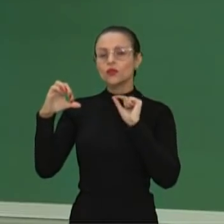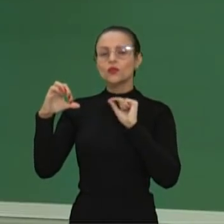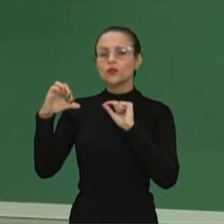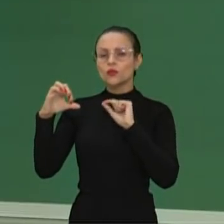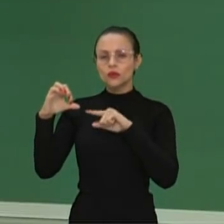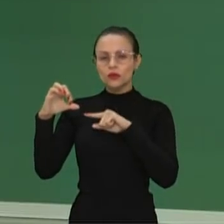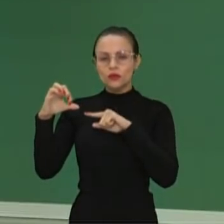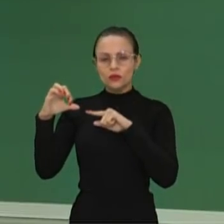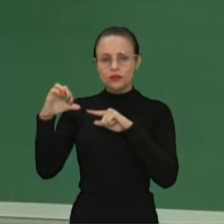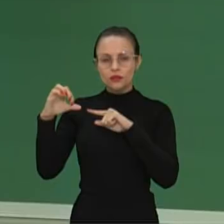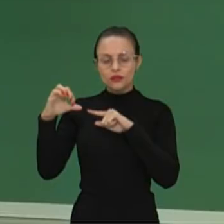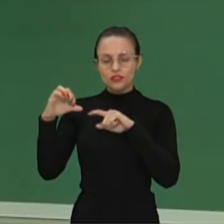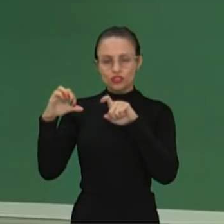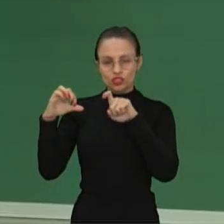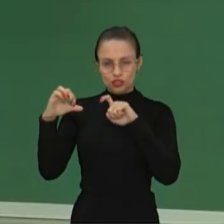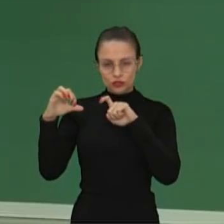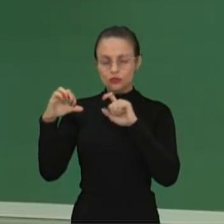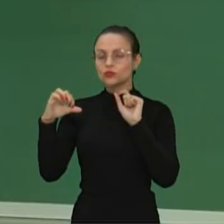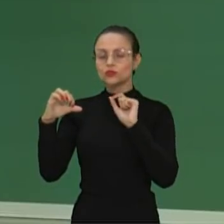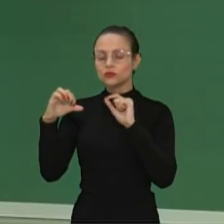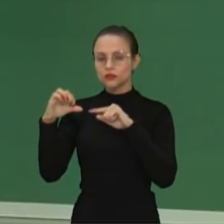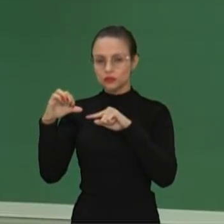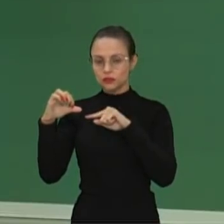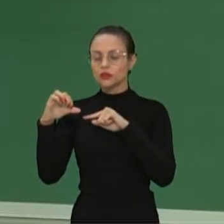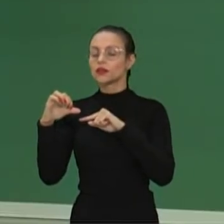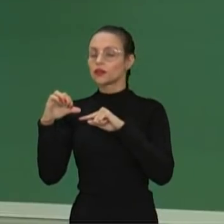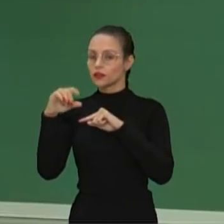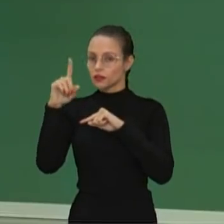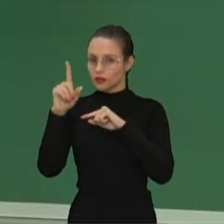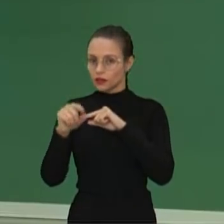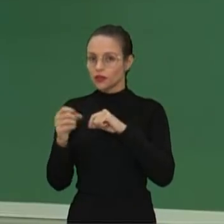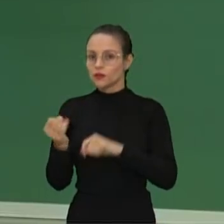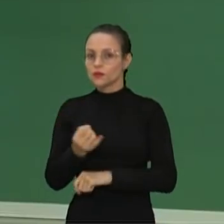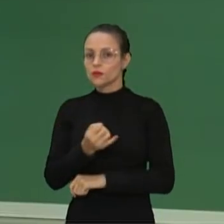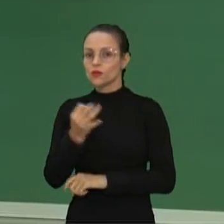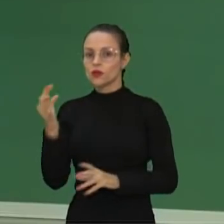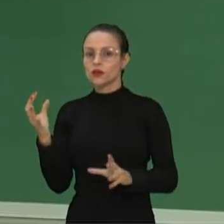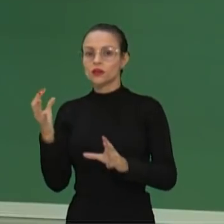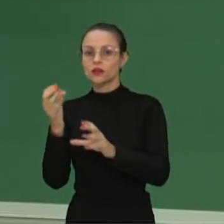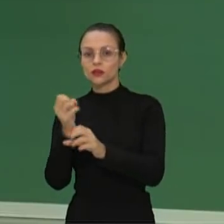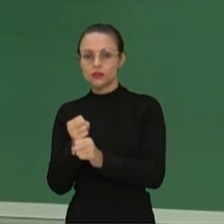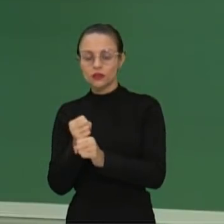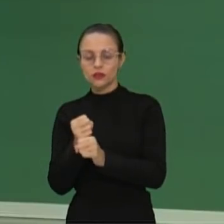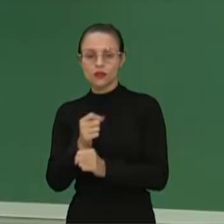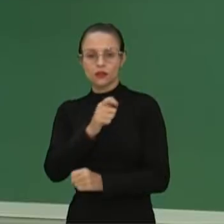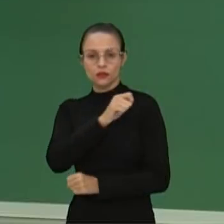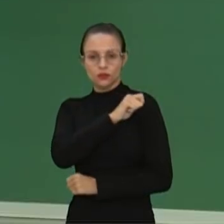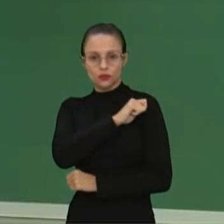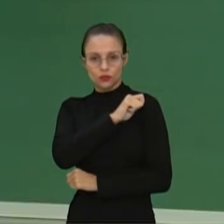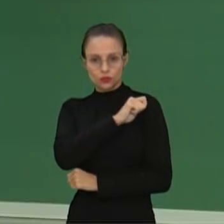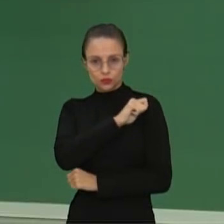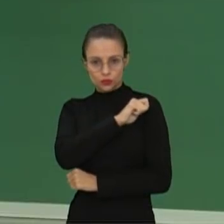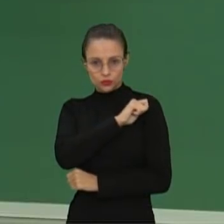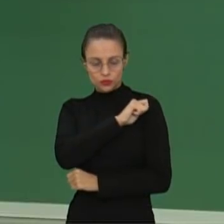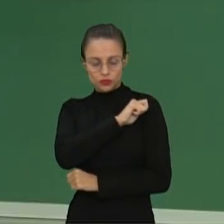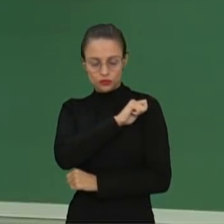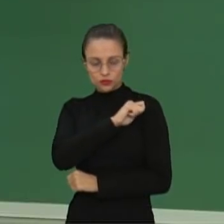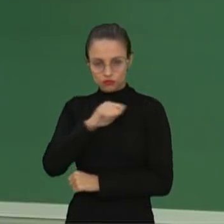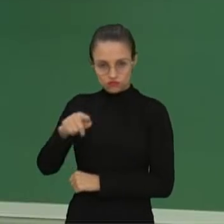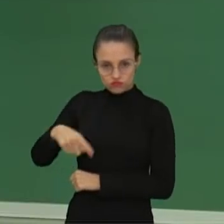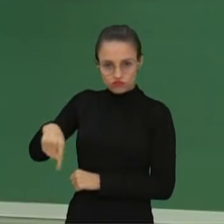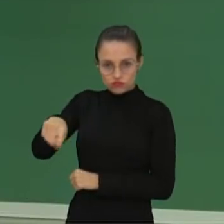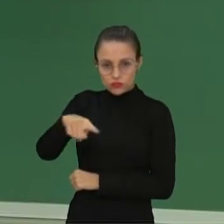quê? Lembra o que é o x lá no início? O x é a quantidade de alunos,